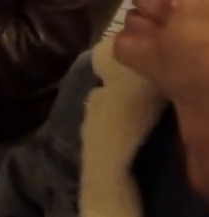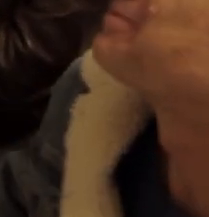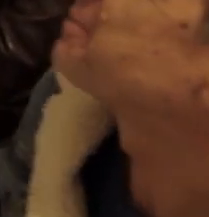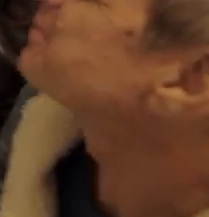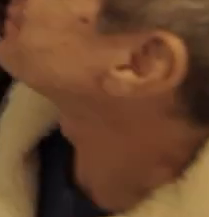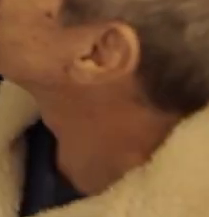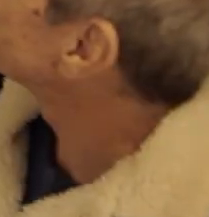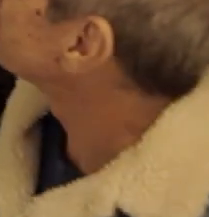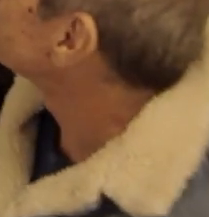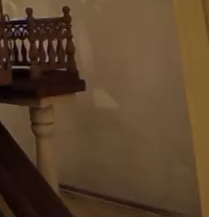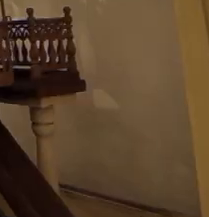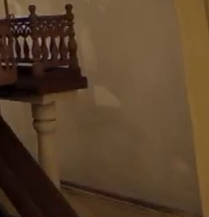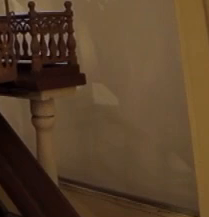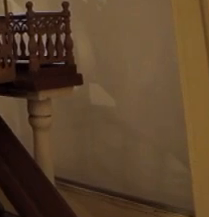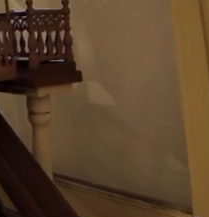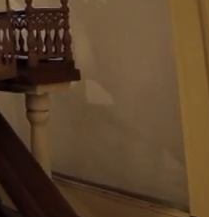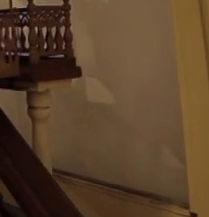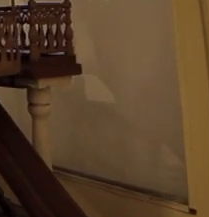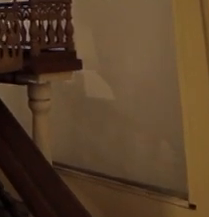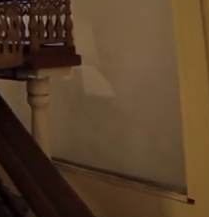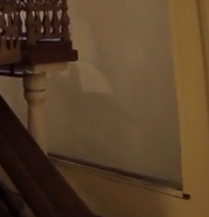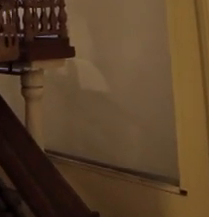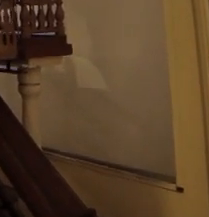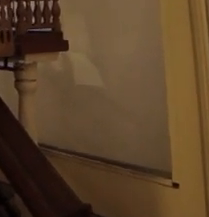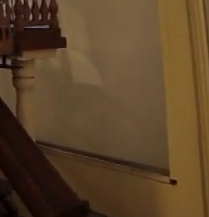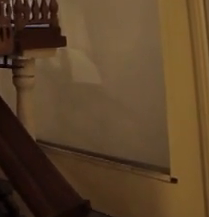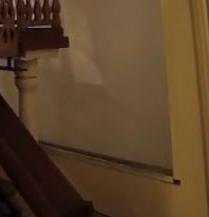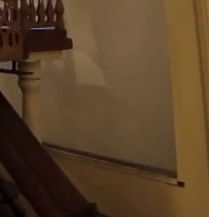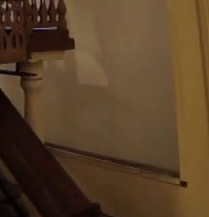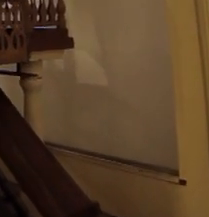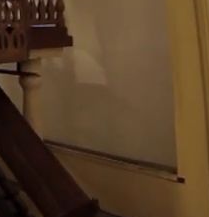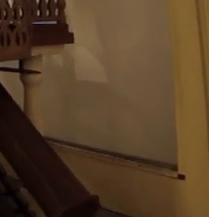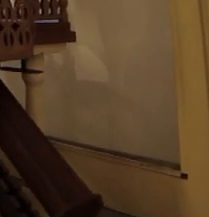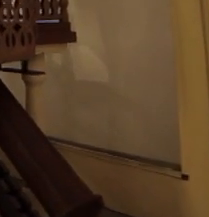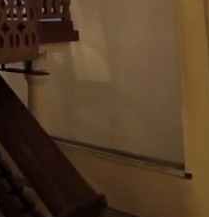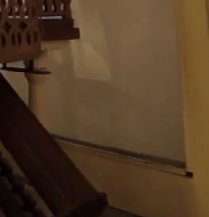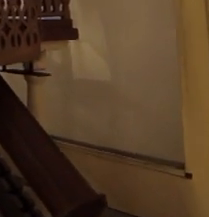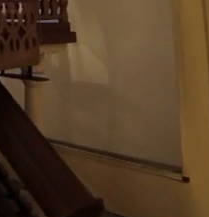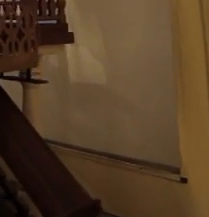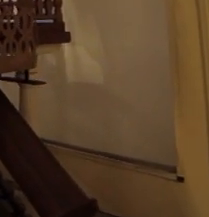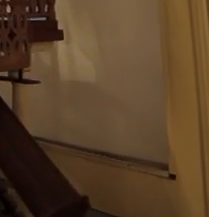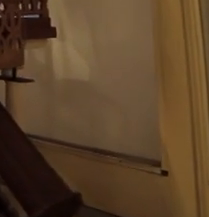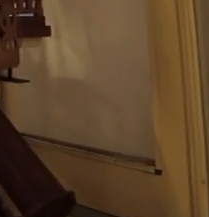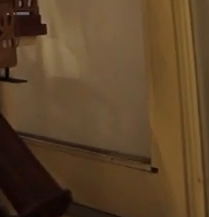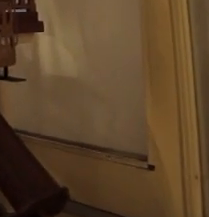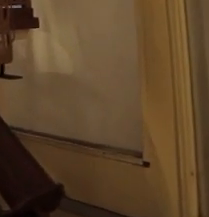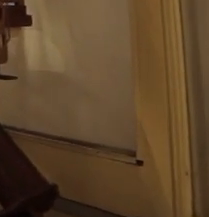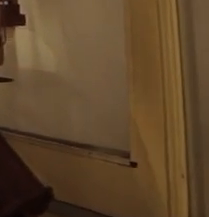ela. Na maquete, a miniatura de um bonde desce.